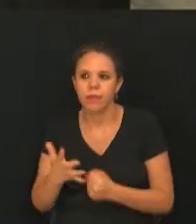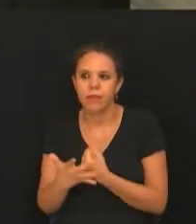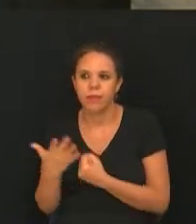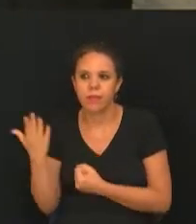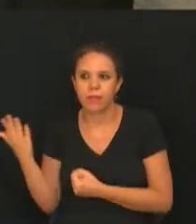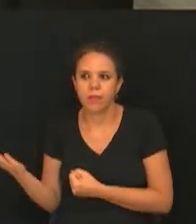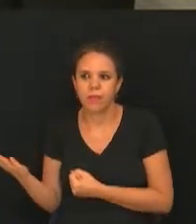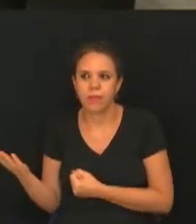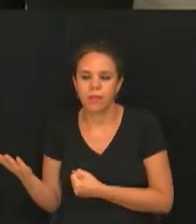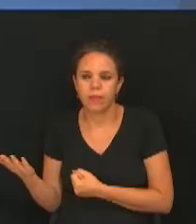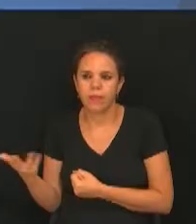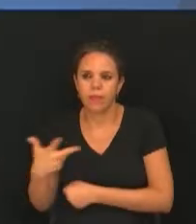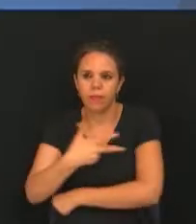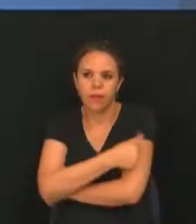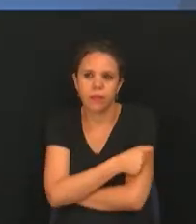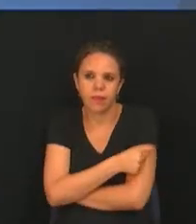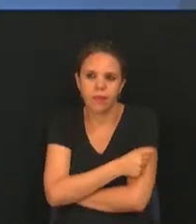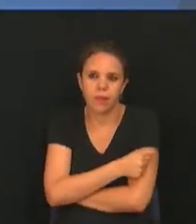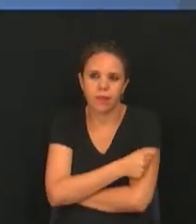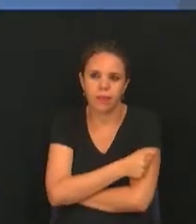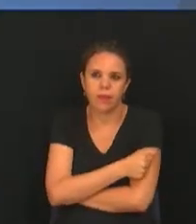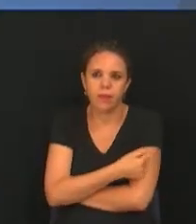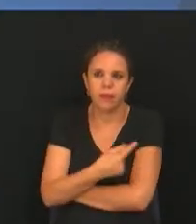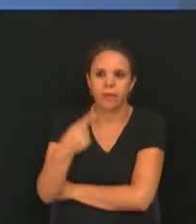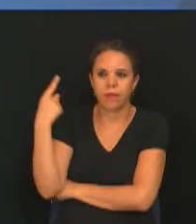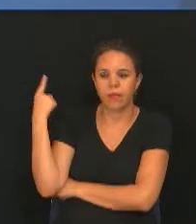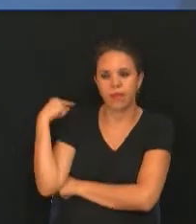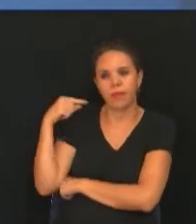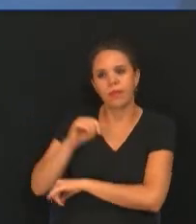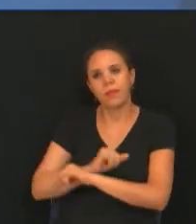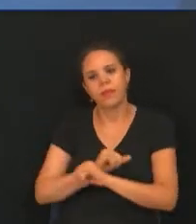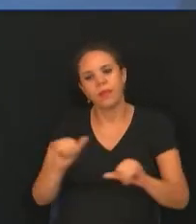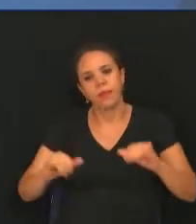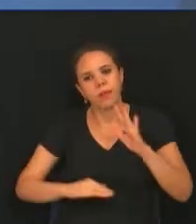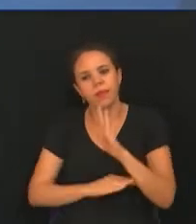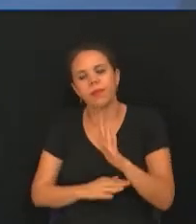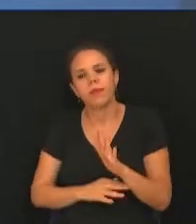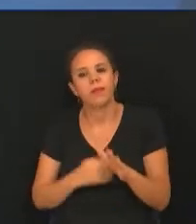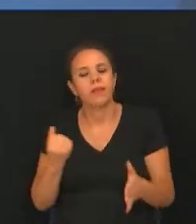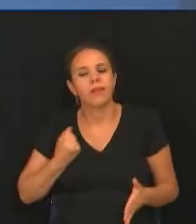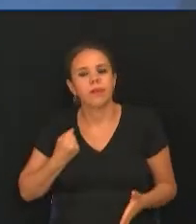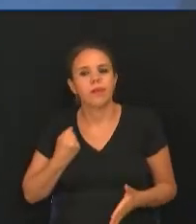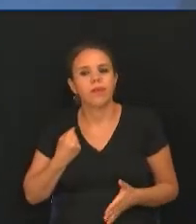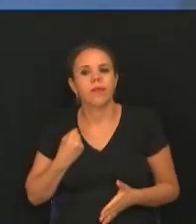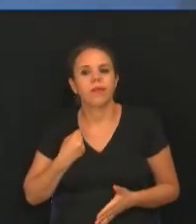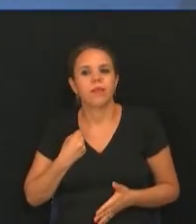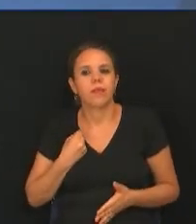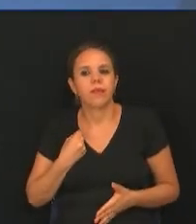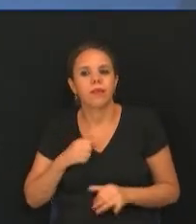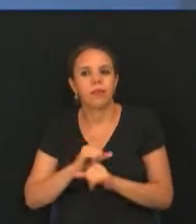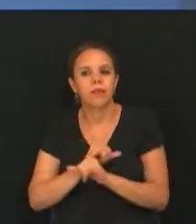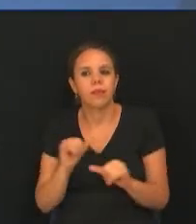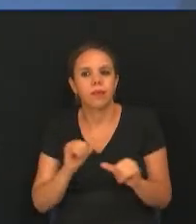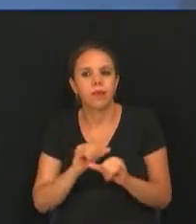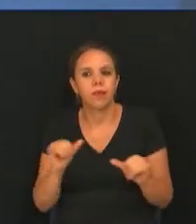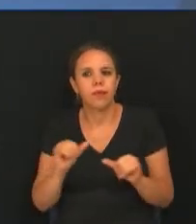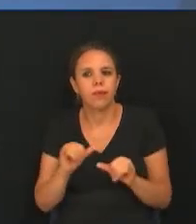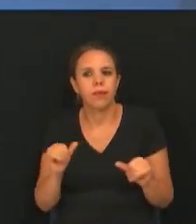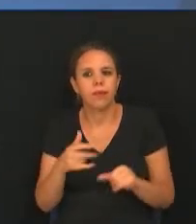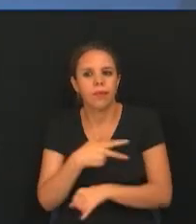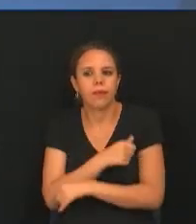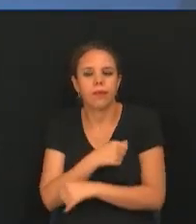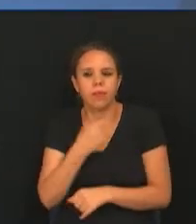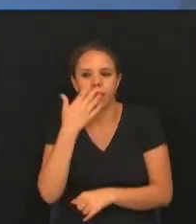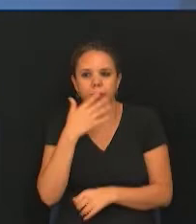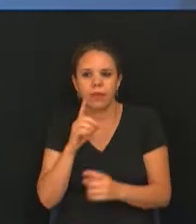Covid-19 e vacinação. A gente que agora há pouco falou no Notícias da Metrópole sobre os números, sobre uma campanha para a imunização das